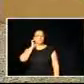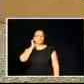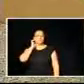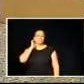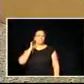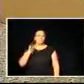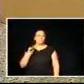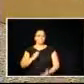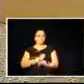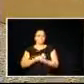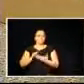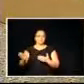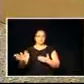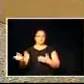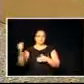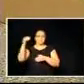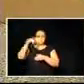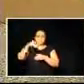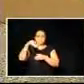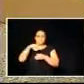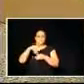votação.